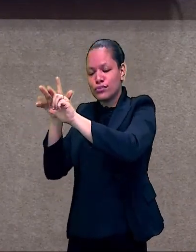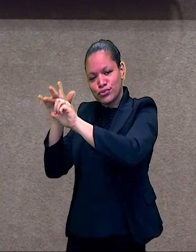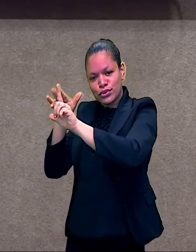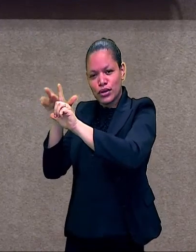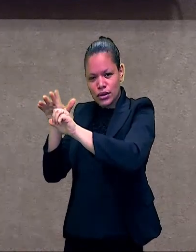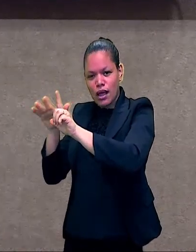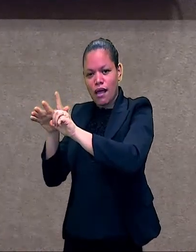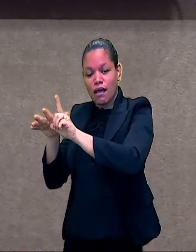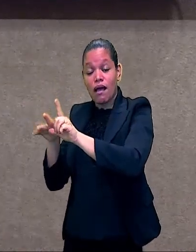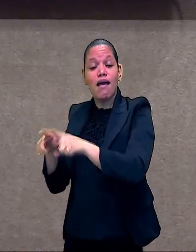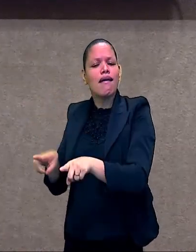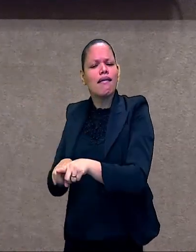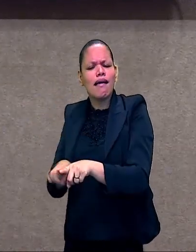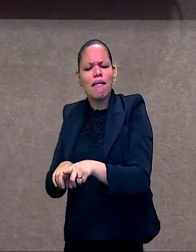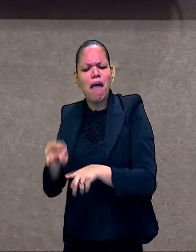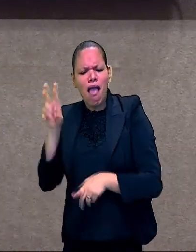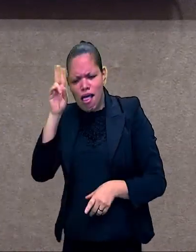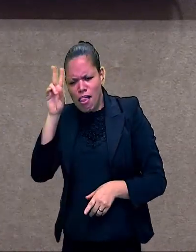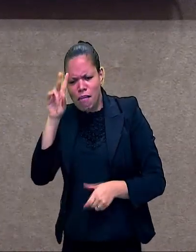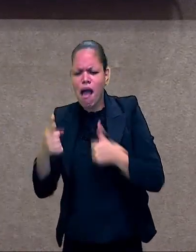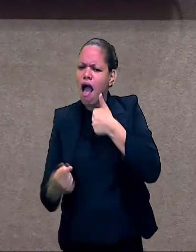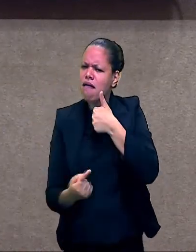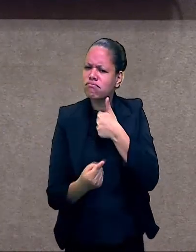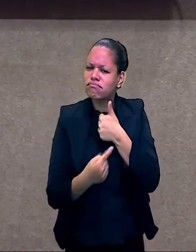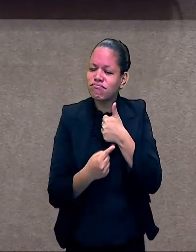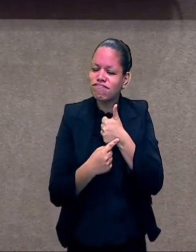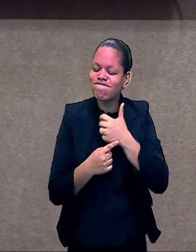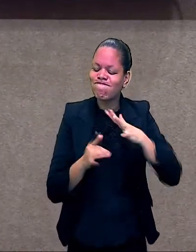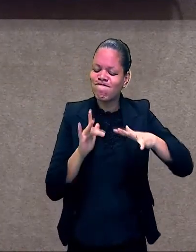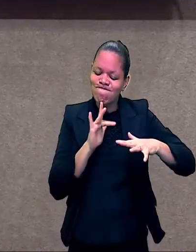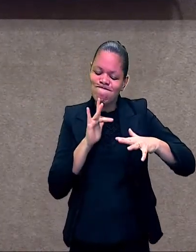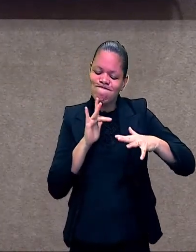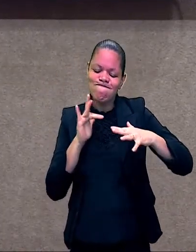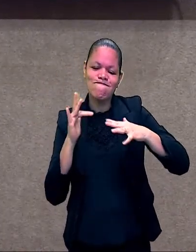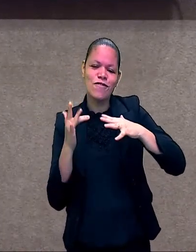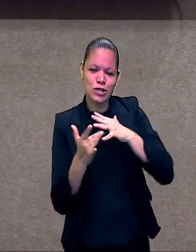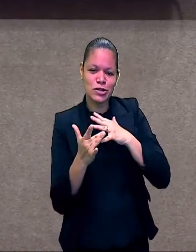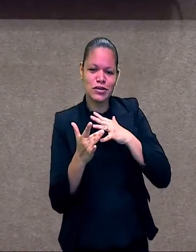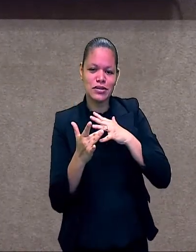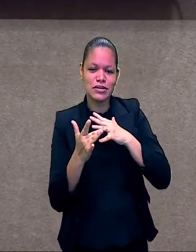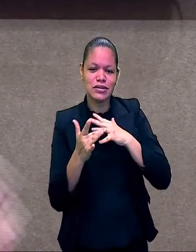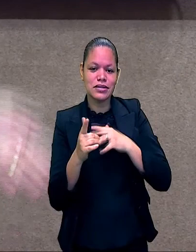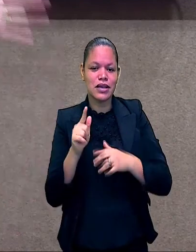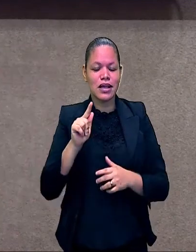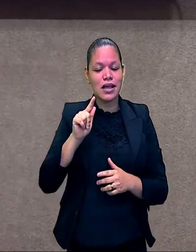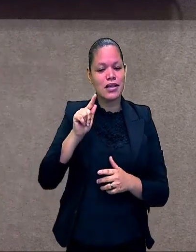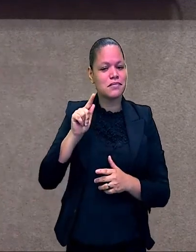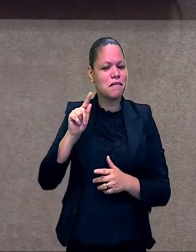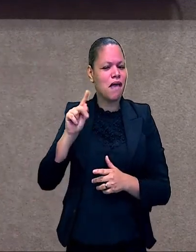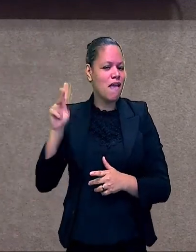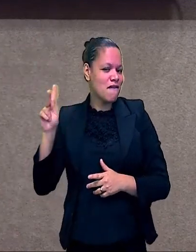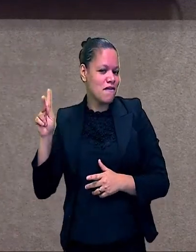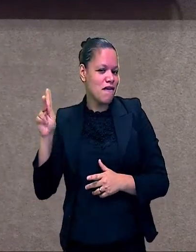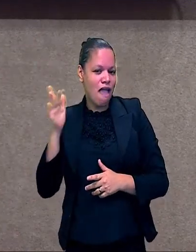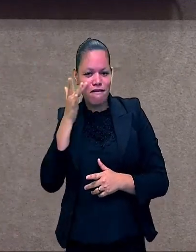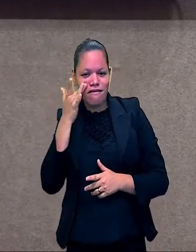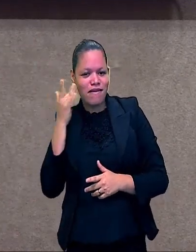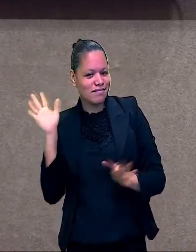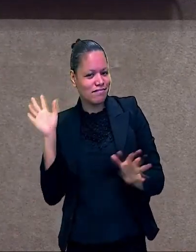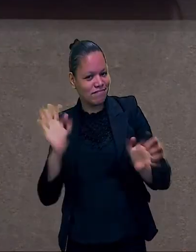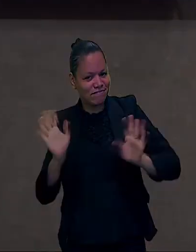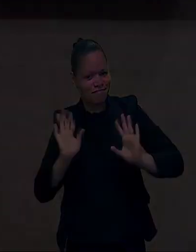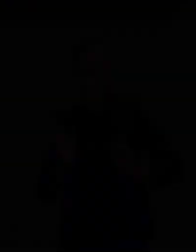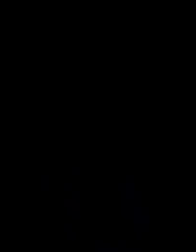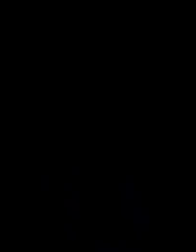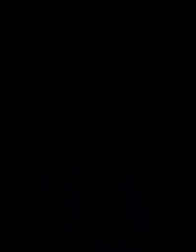da tela. Se inscreva em nosso canal do YouTube e acesse nossas redes sociais SMED-TV. Até a próxima, pessoal!